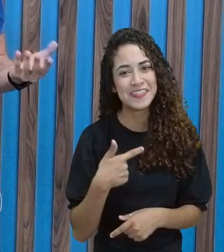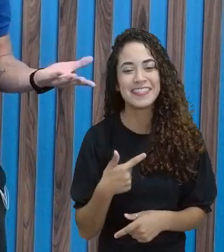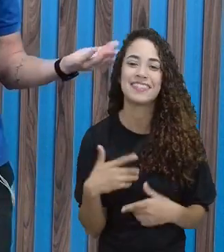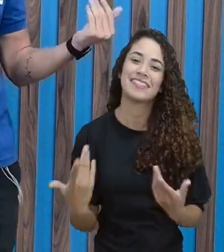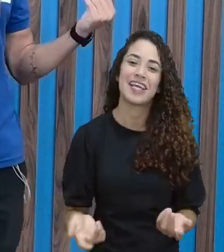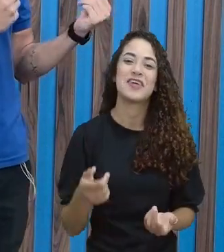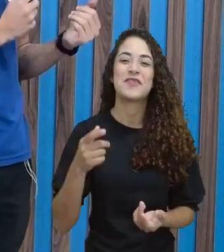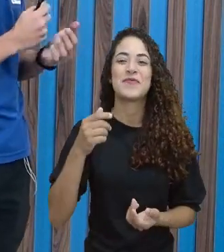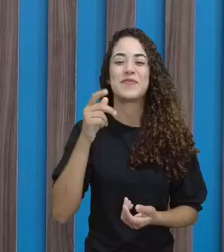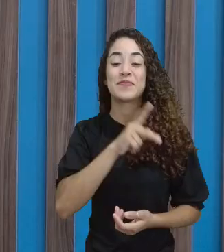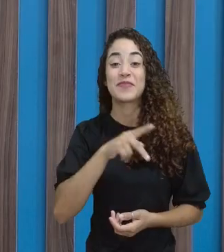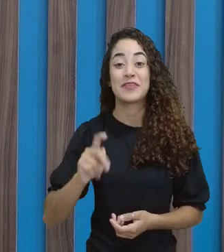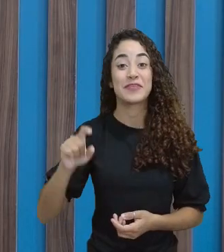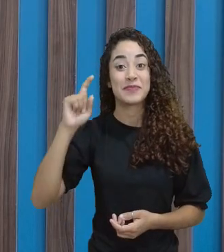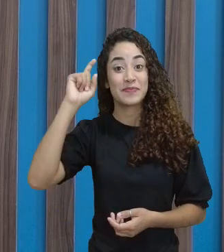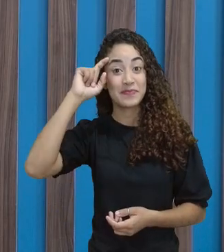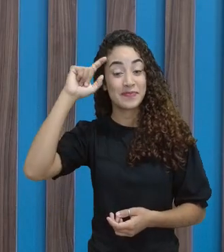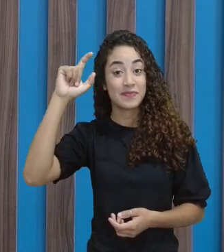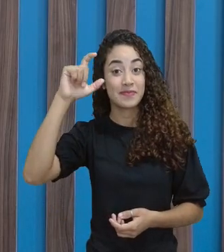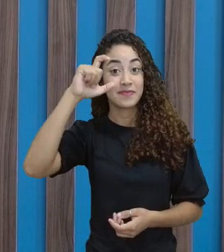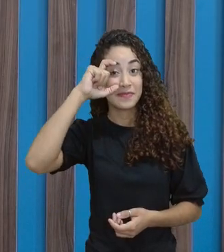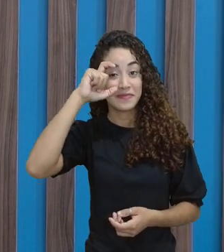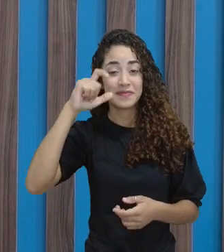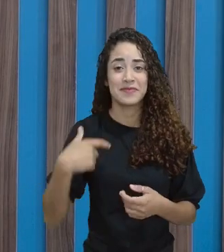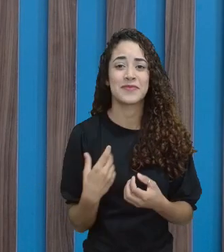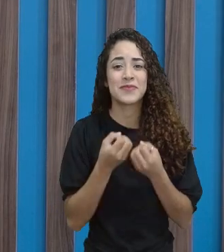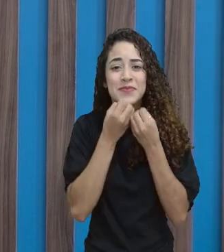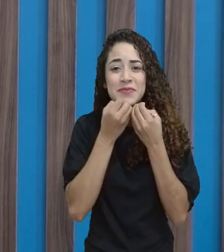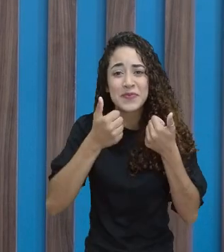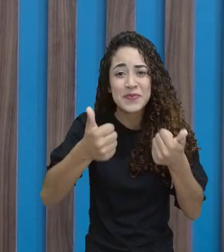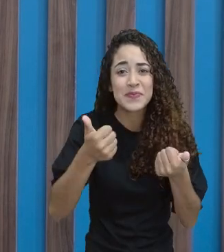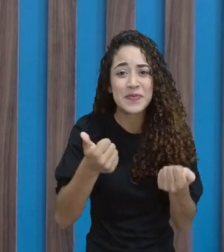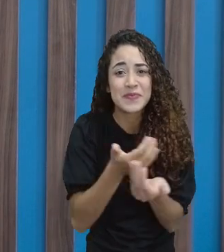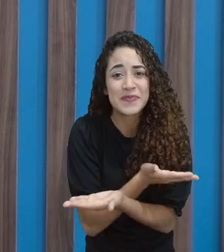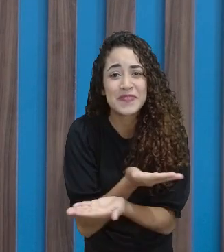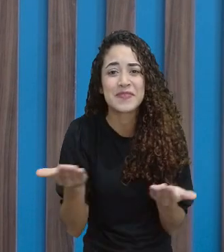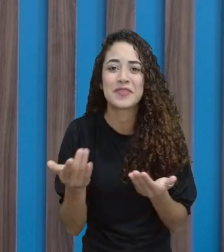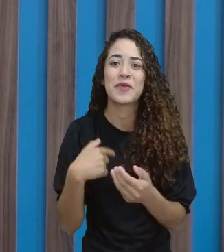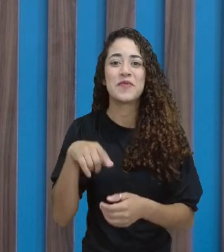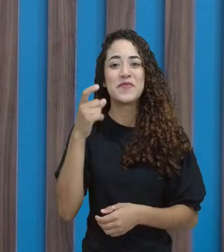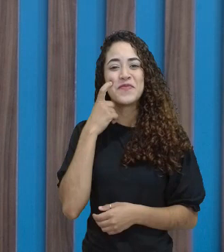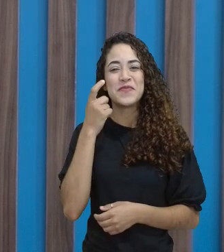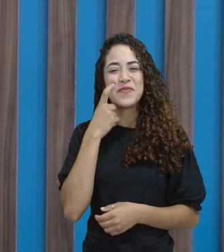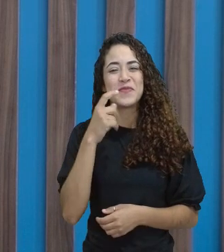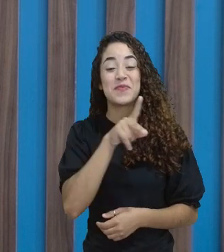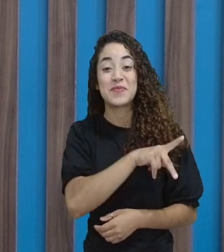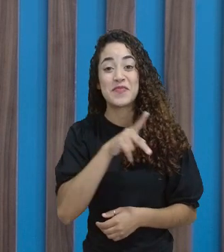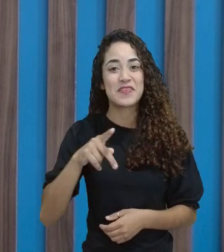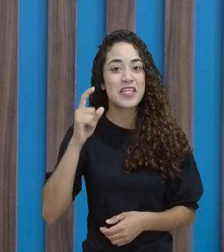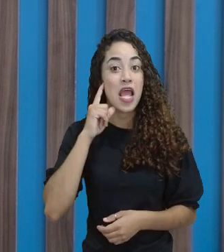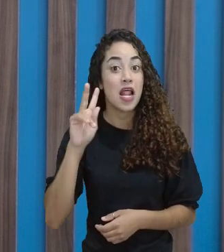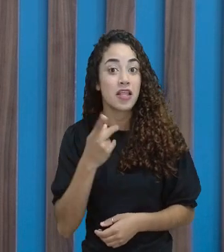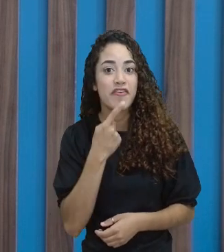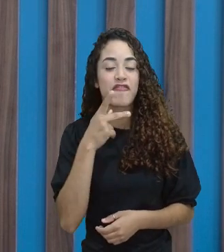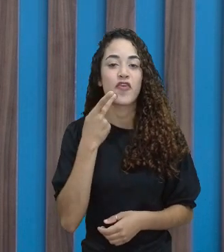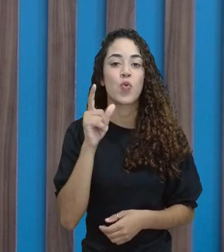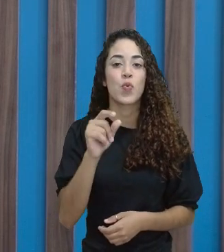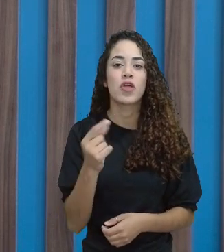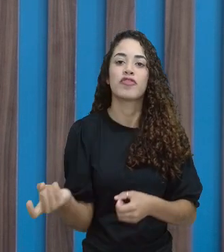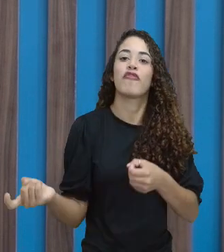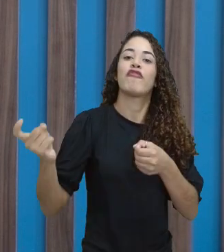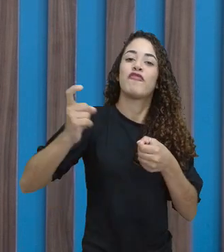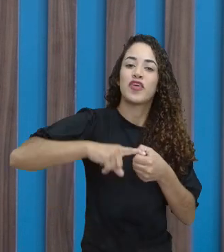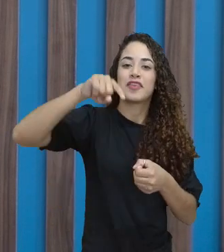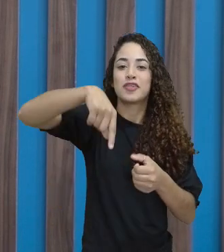nossa querida professora Cláudia. Olá, pessoal, tudo bem? Então, vejam aí como o professor Heleno disse, estou de volta para acompanhar essa aula